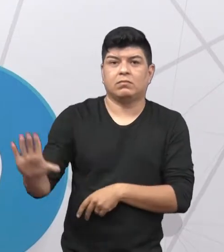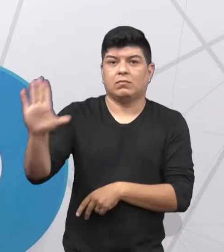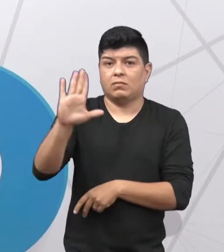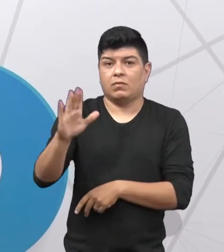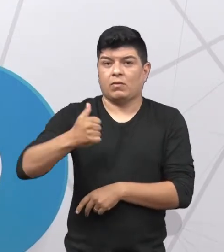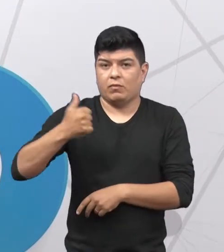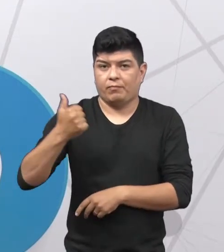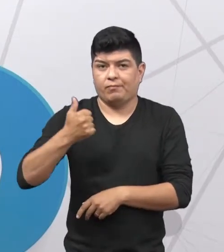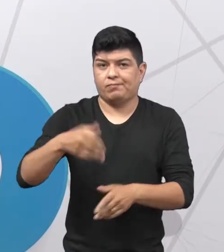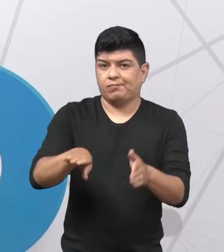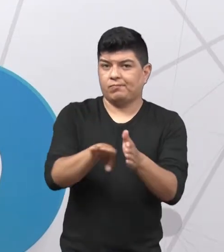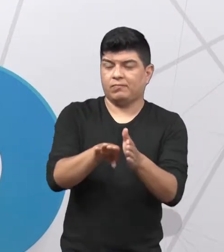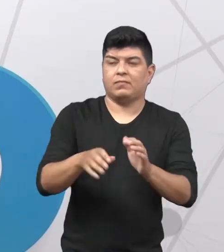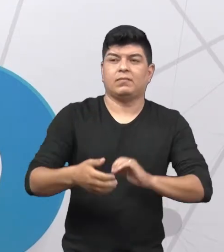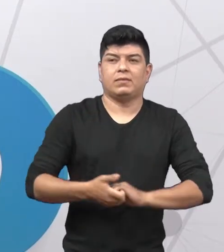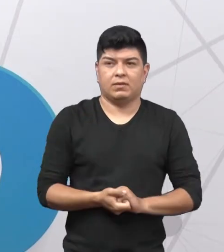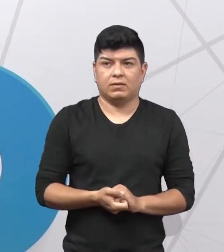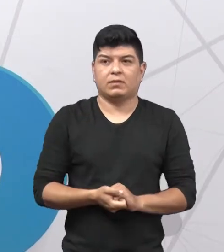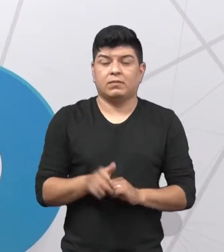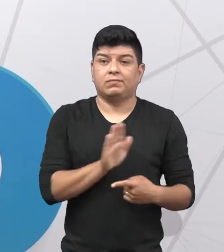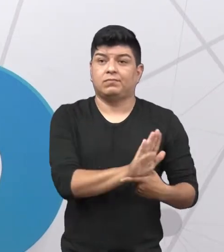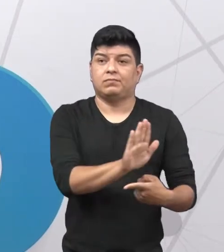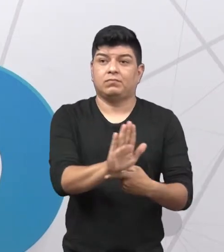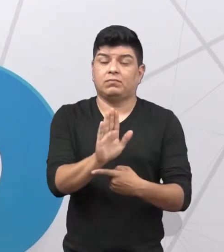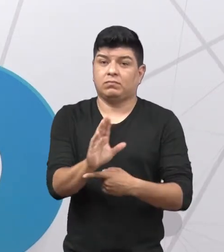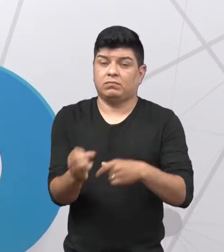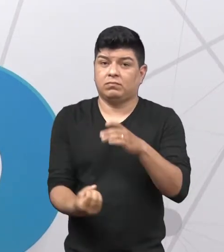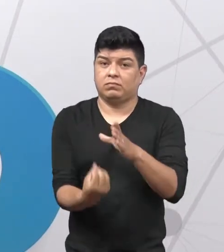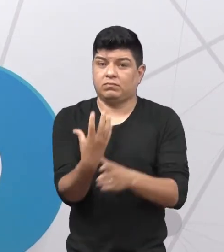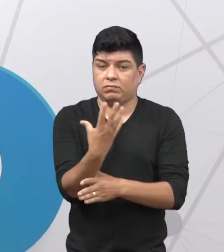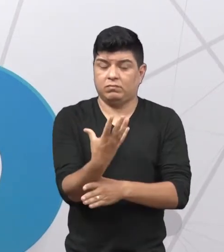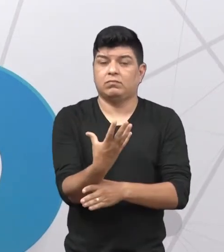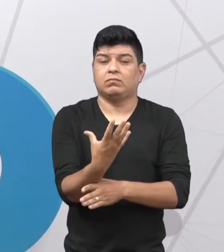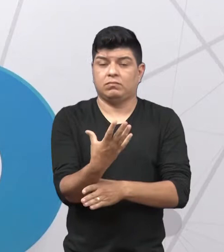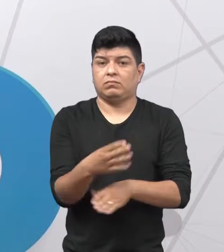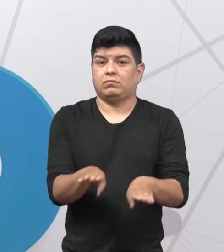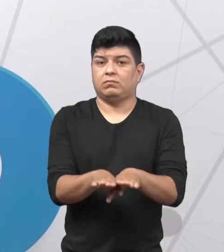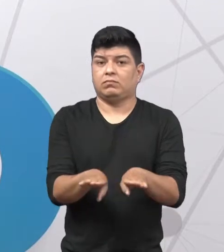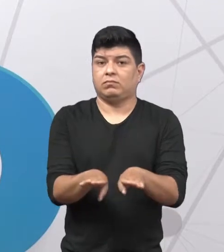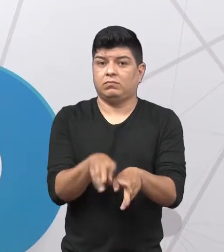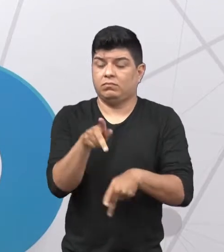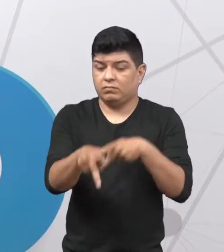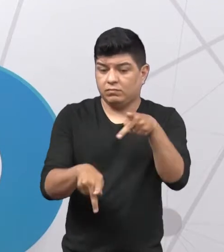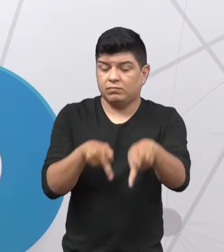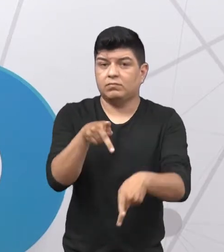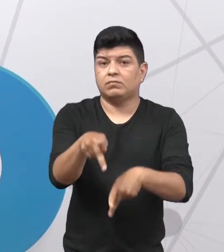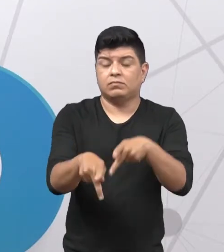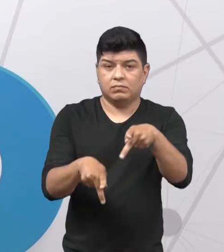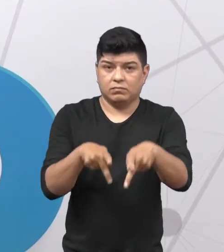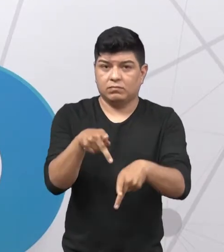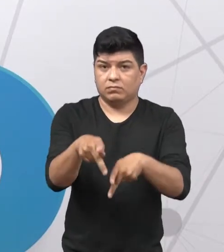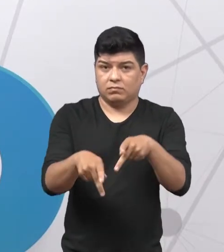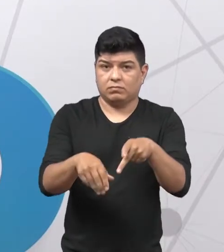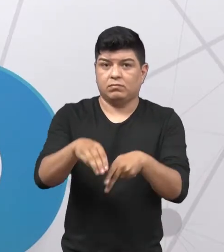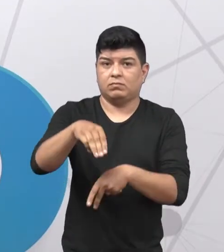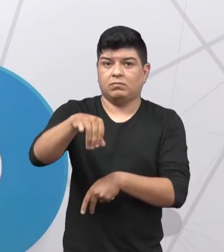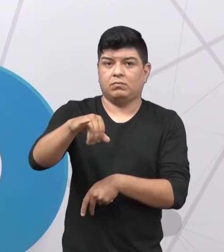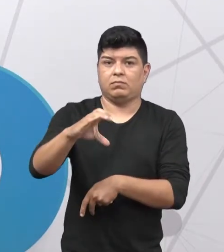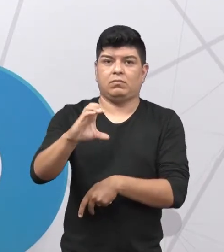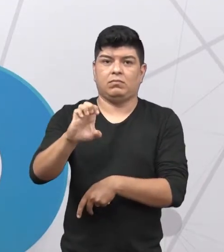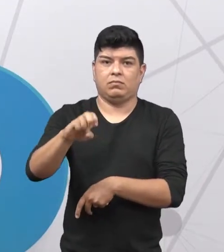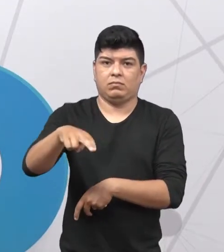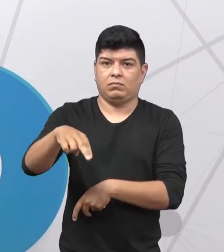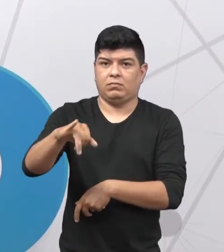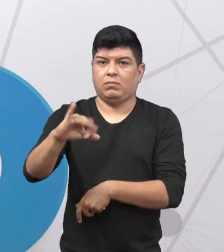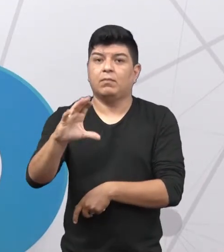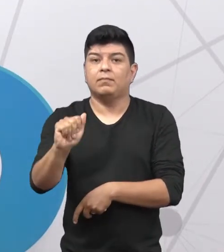os primeiros. E eles contribuíram para a formação, então, da civilização micênica, e unindo